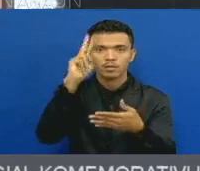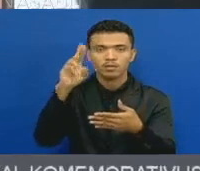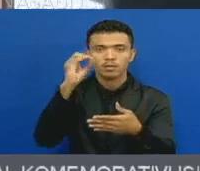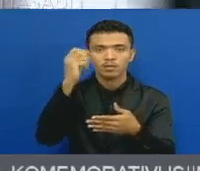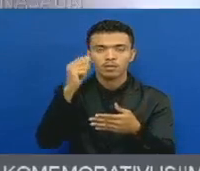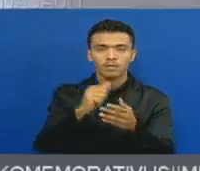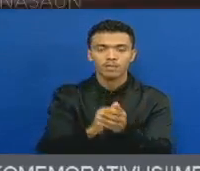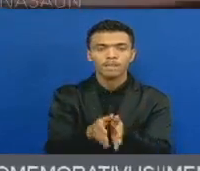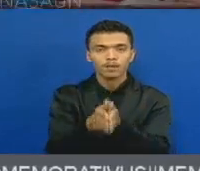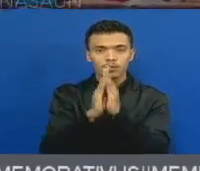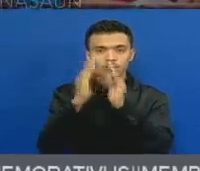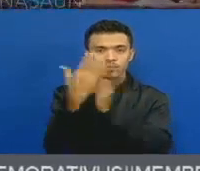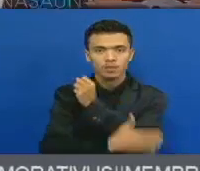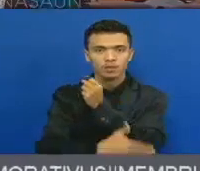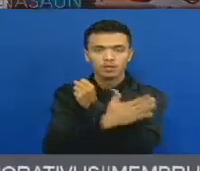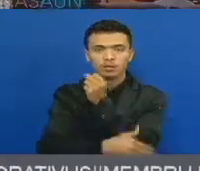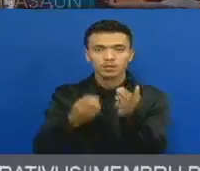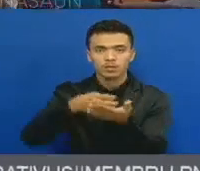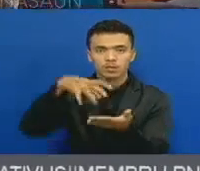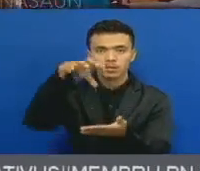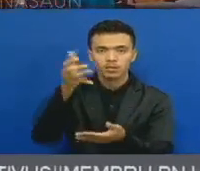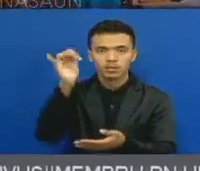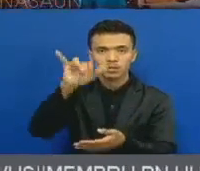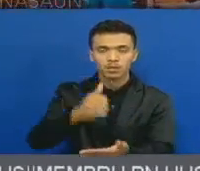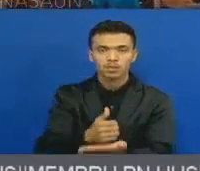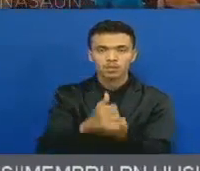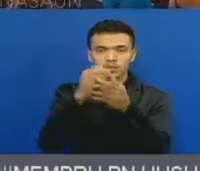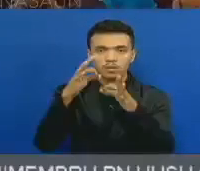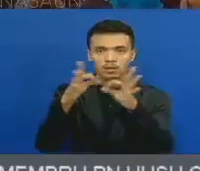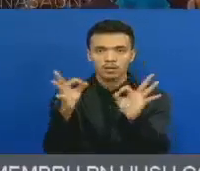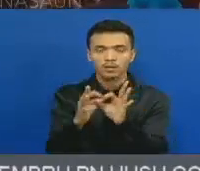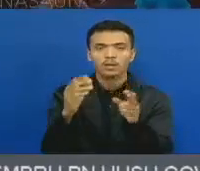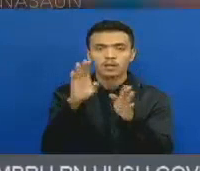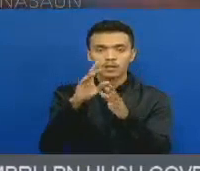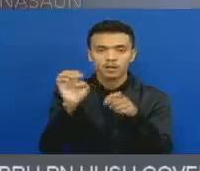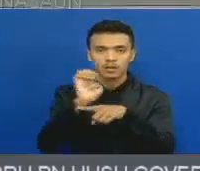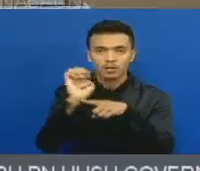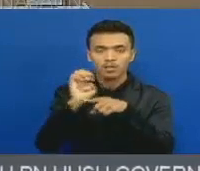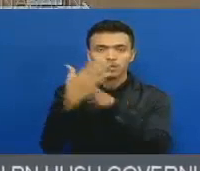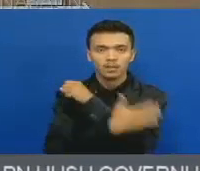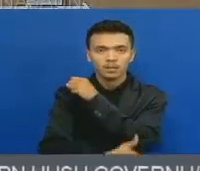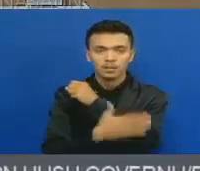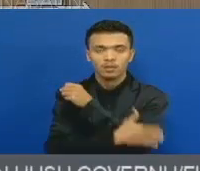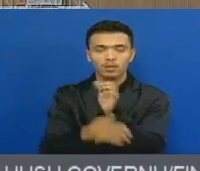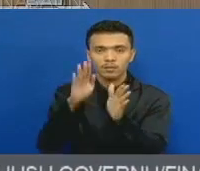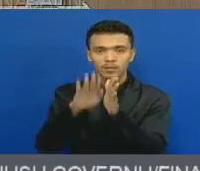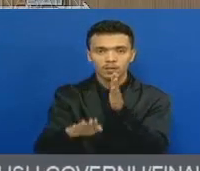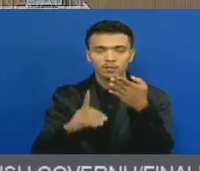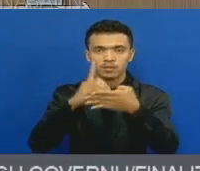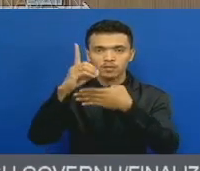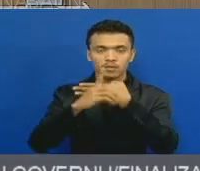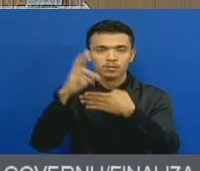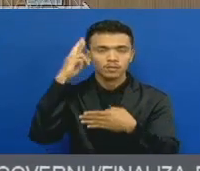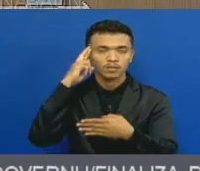António Guterres, Russo Nação Rico Sira, a tu ajuda a dia economia nação menos desenvolvimento Sira. Ramos